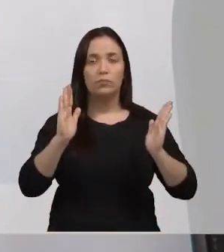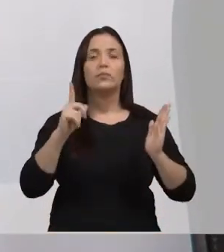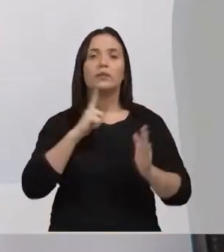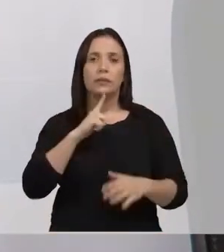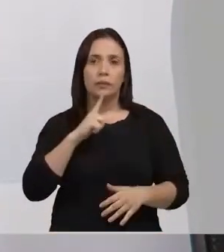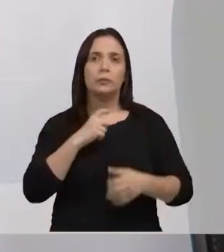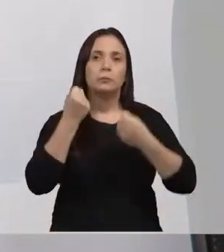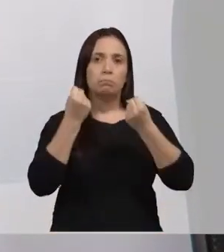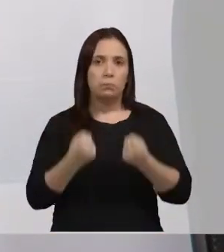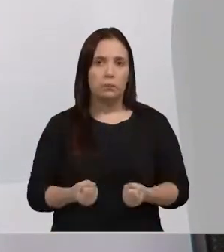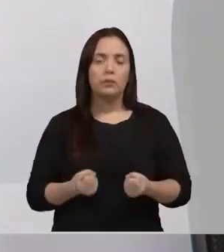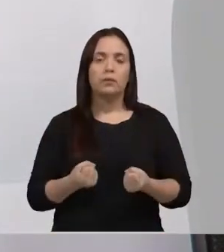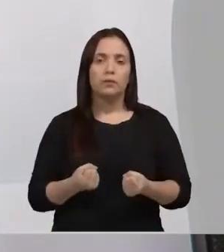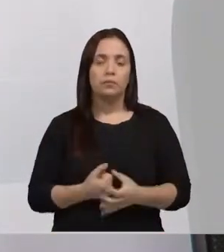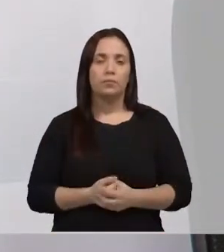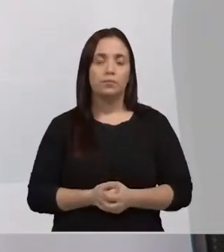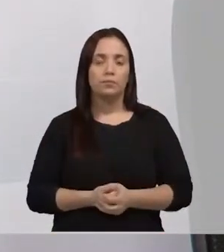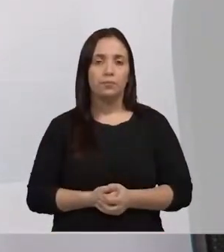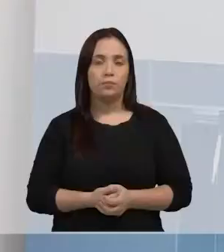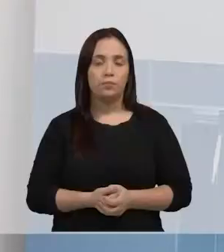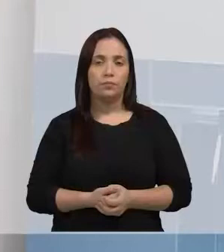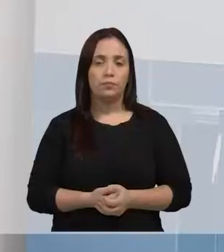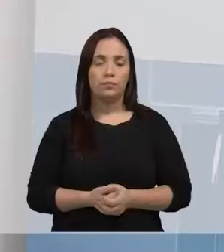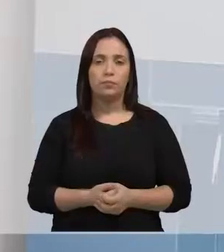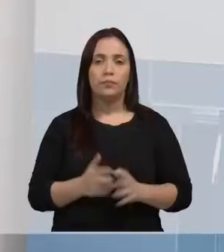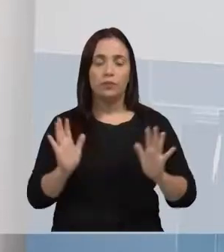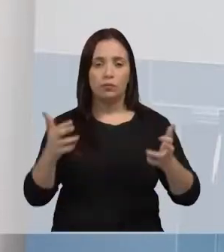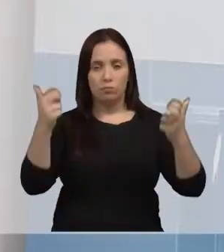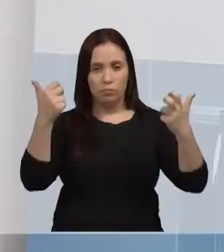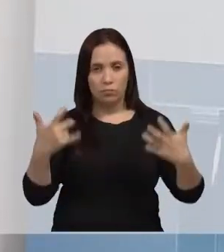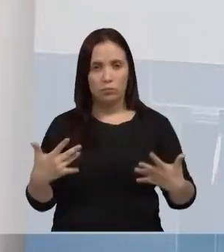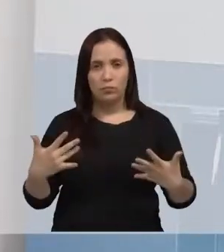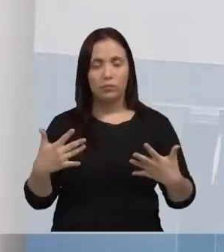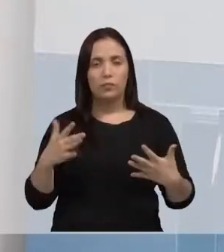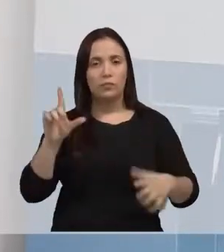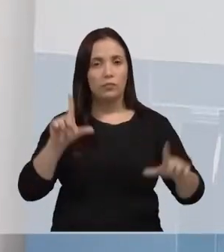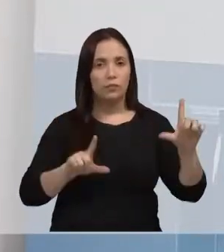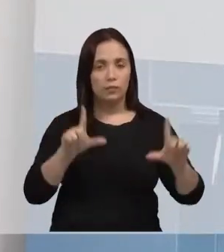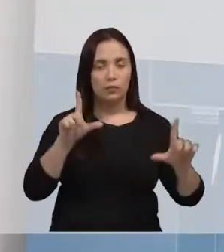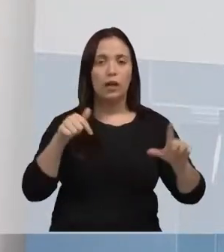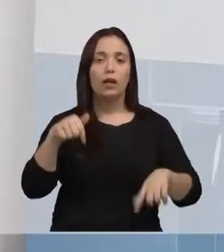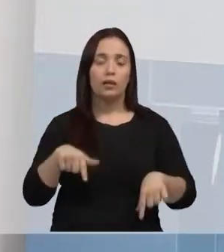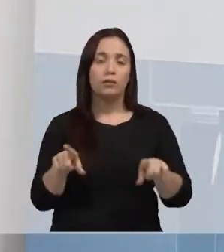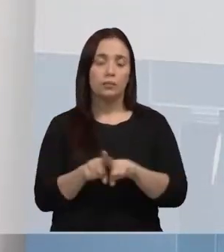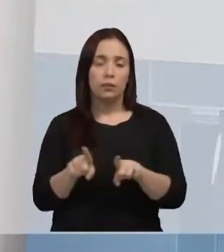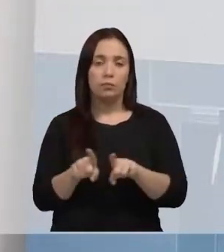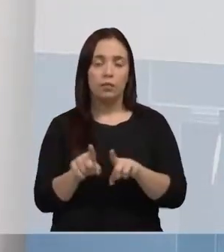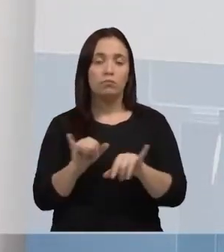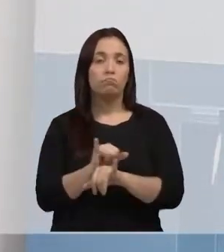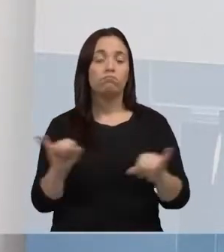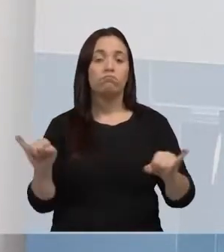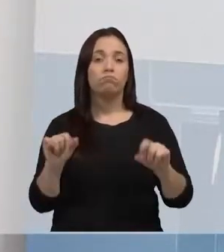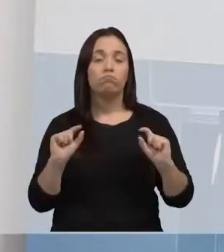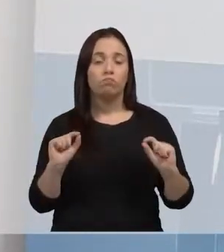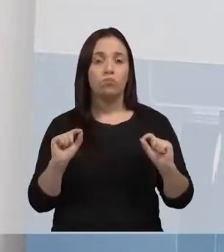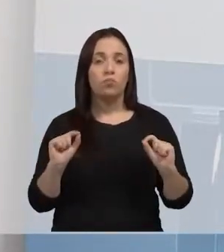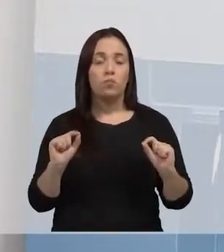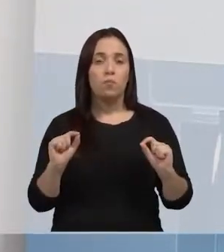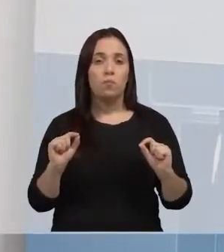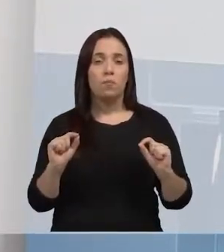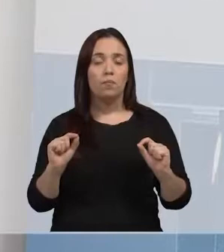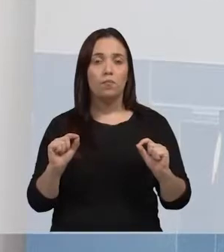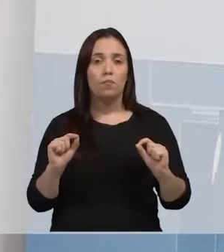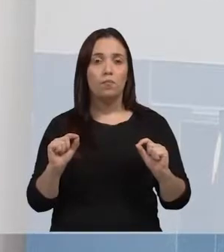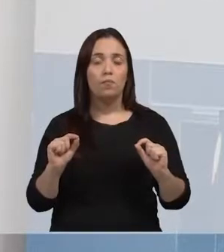Não, é pesado demais. Só lembrando, a gente já falou isso até na TV+, mas vamos lembrar aqui também, a